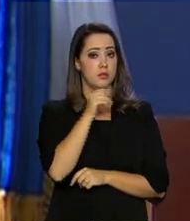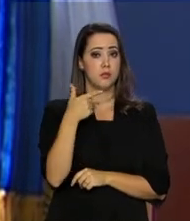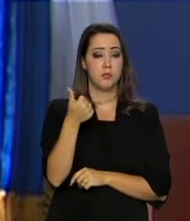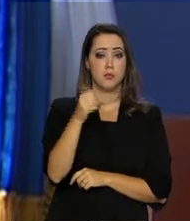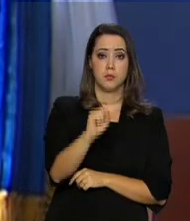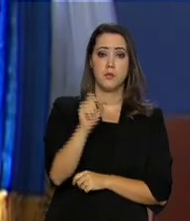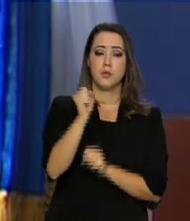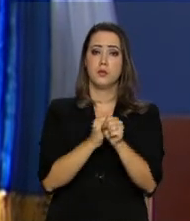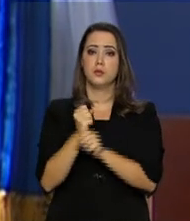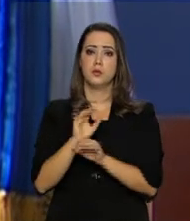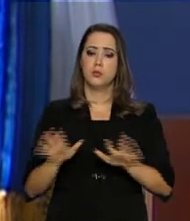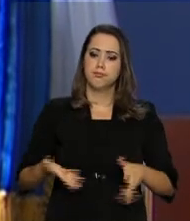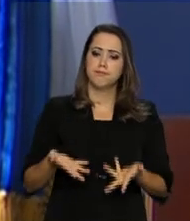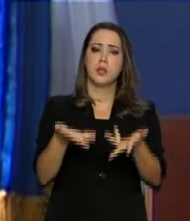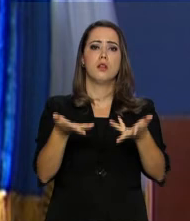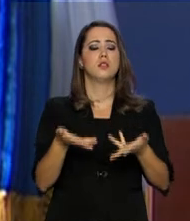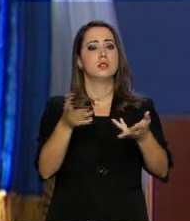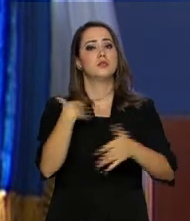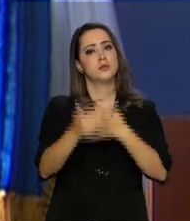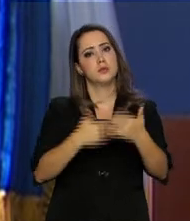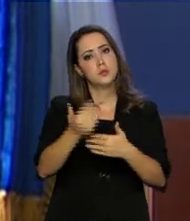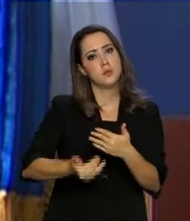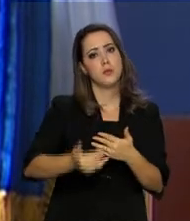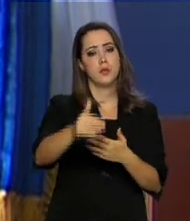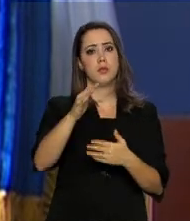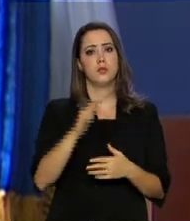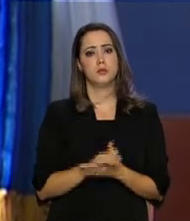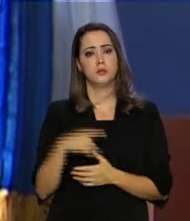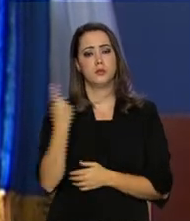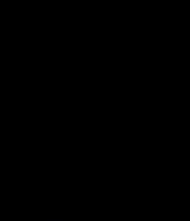2018 seja um ano de prosperidade e desenvolvimento para o nosso país.